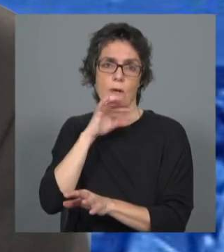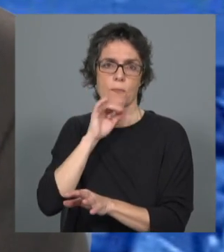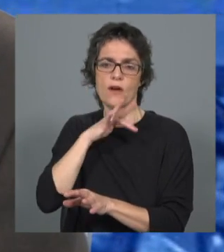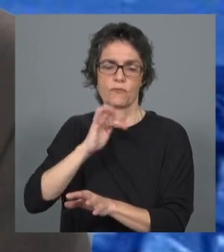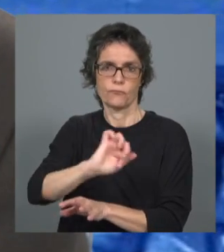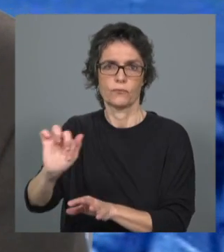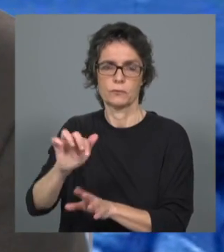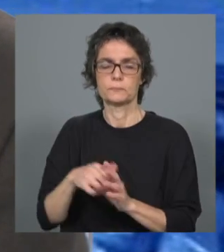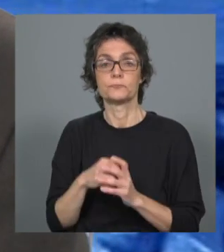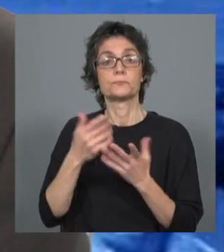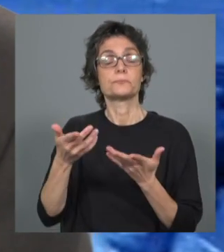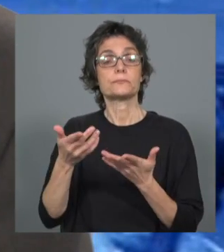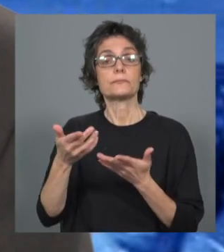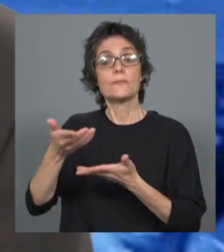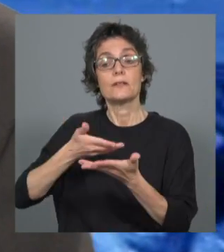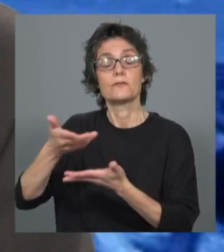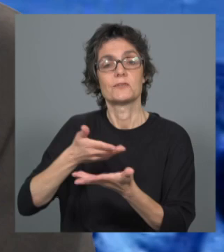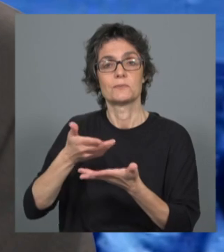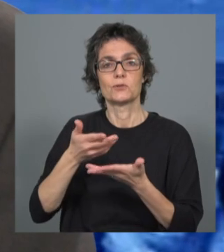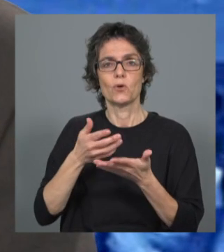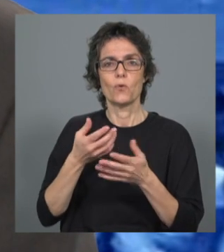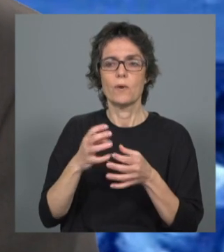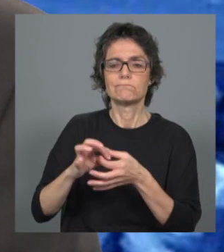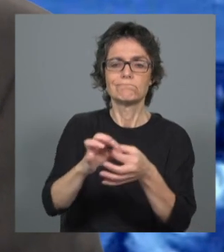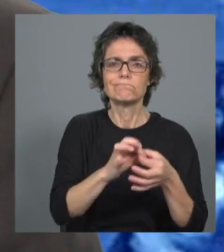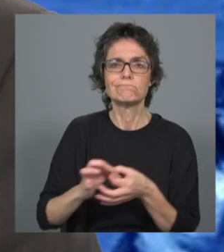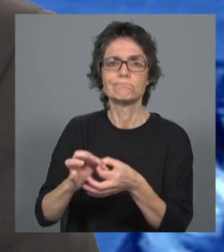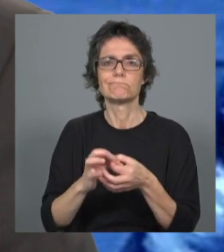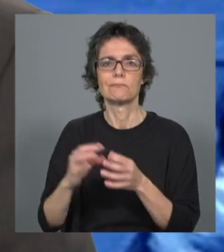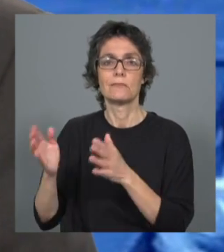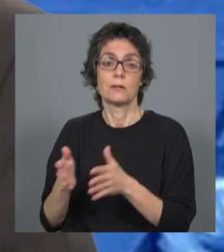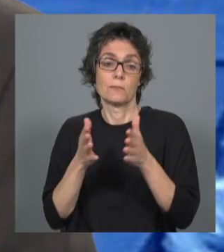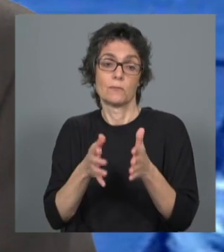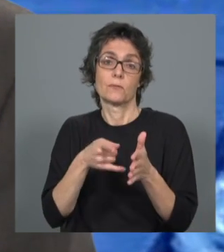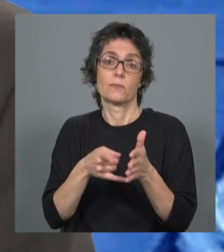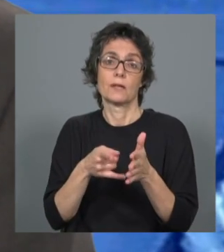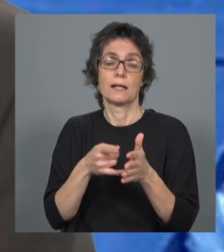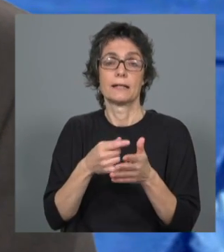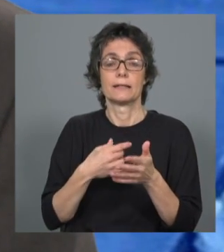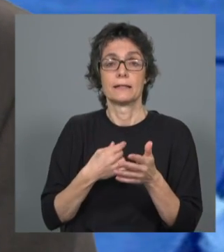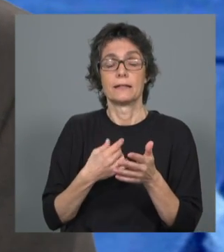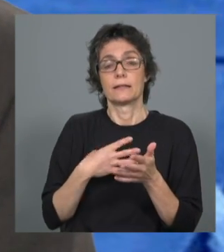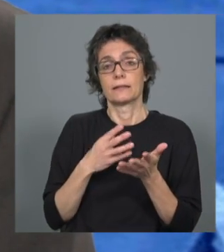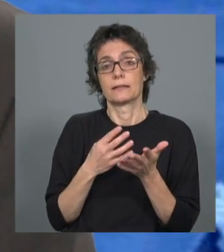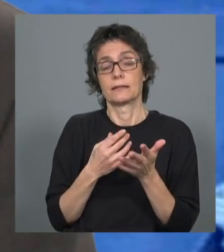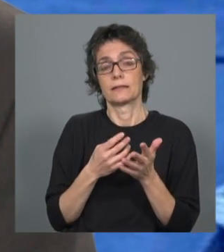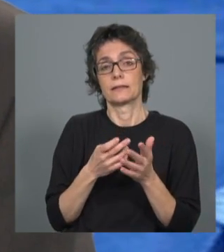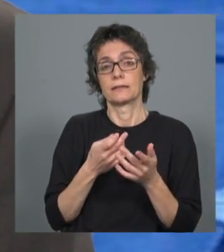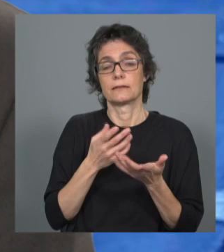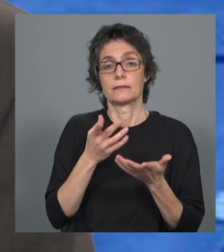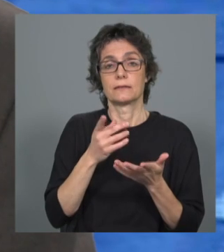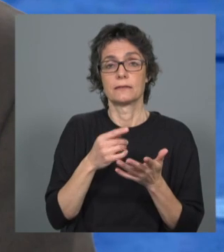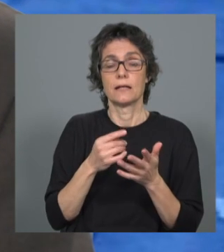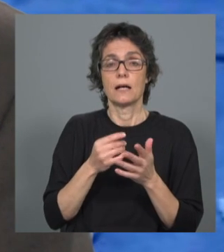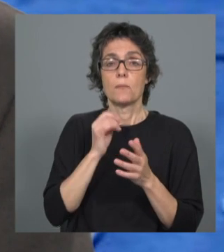isso, é uma resposta mútua e que pretende também ser, por um lado, uma resposta às matrículas, à questão das matrículas,